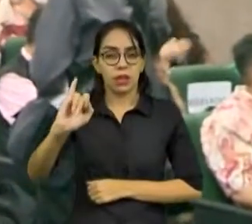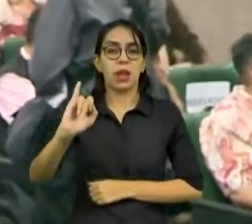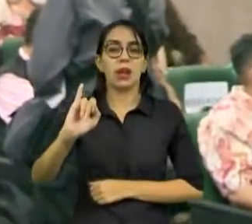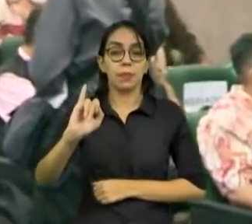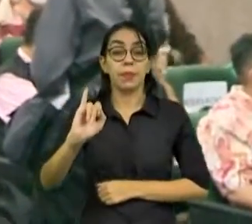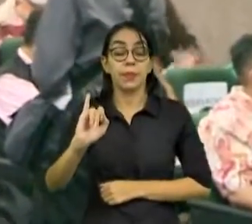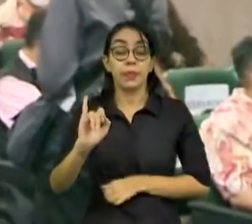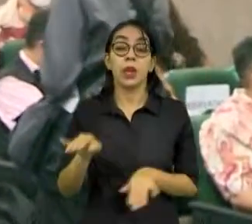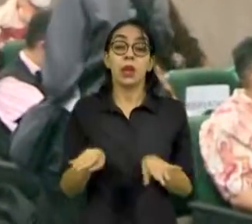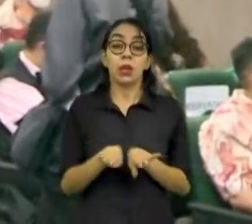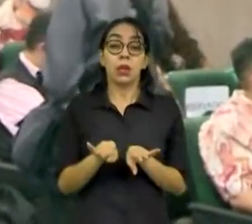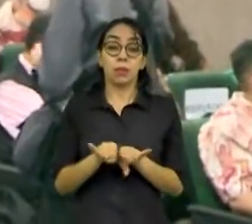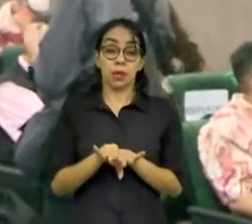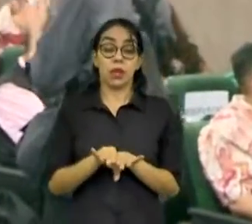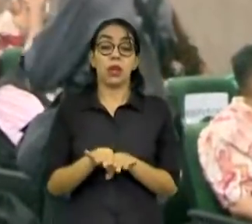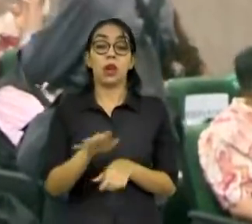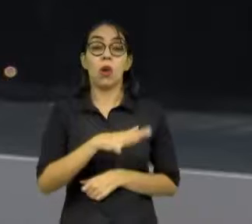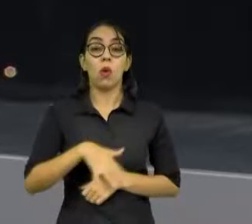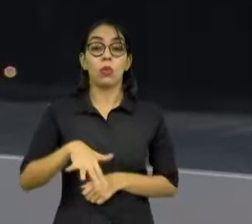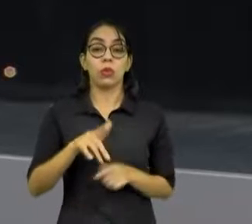discriminação no emprego, no salário.